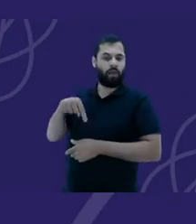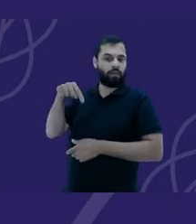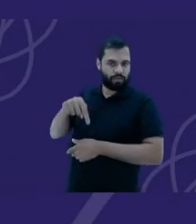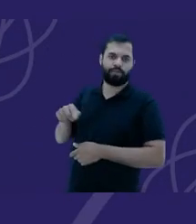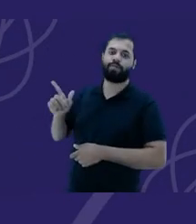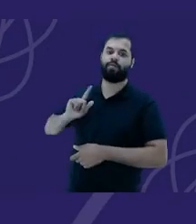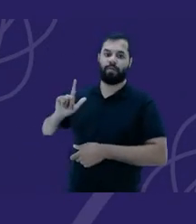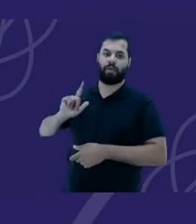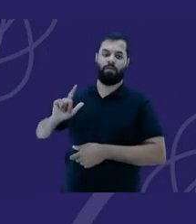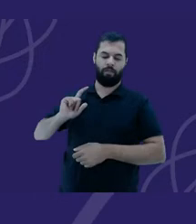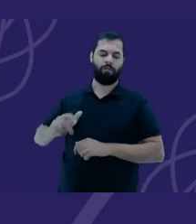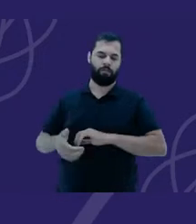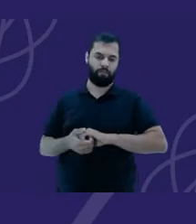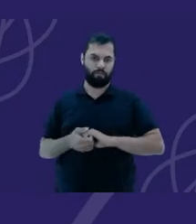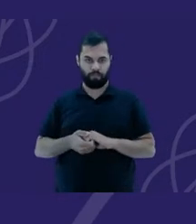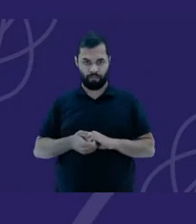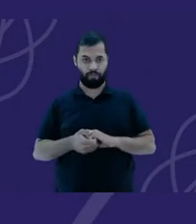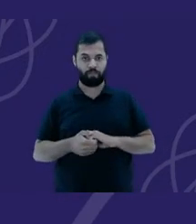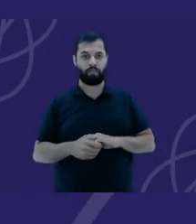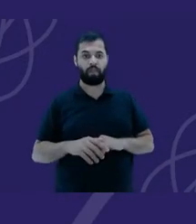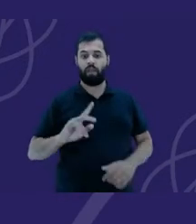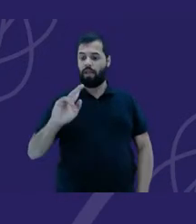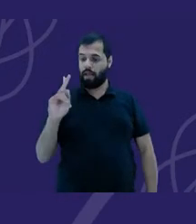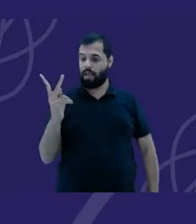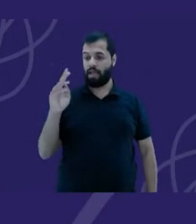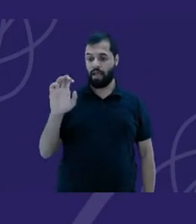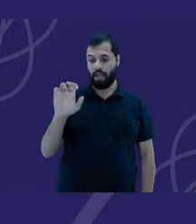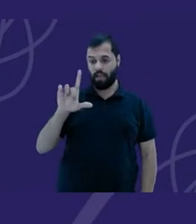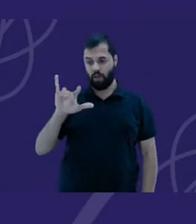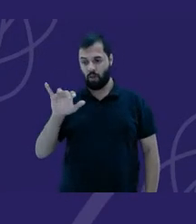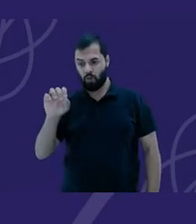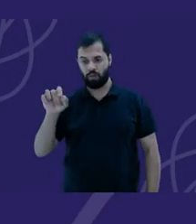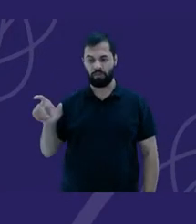Renascer, né? E Hélio, né, que é o...